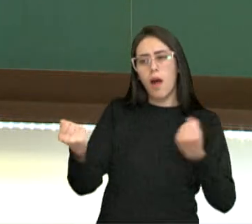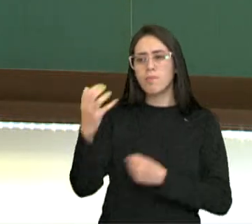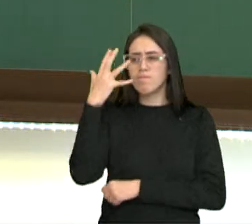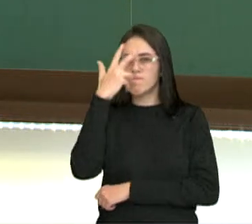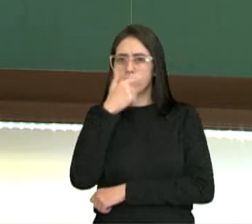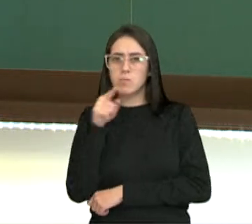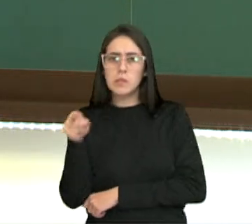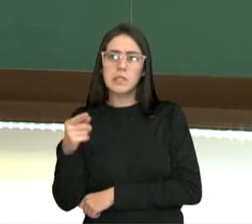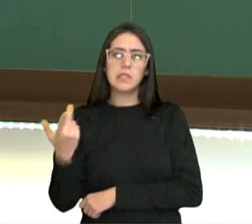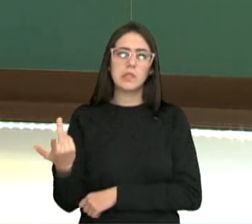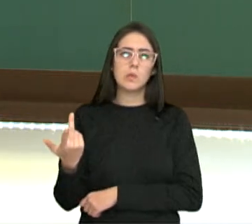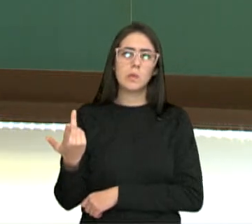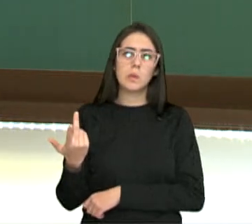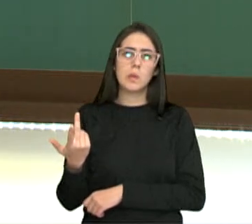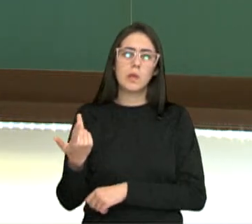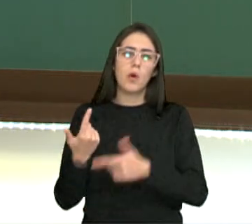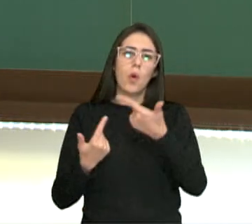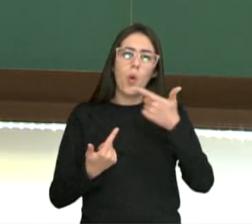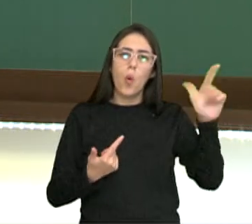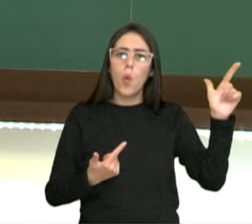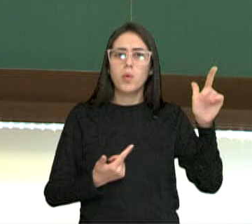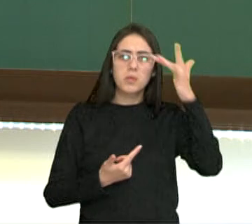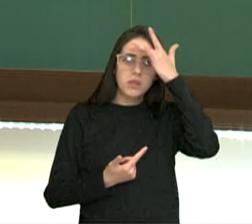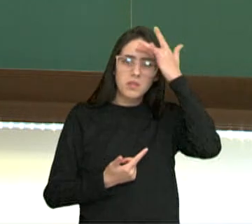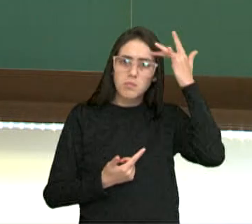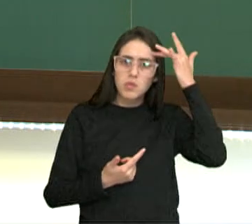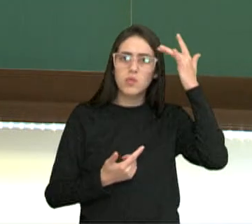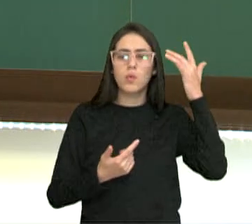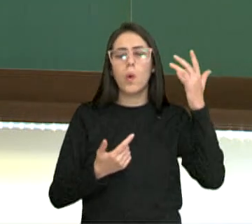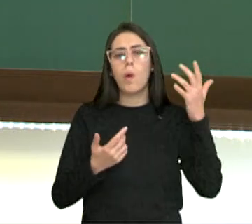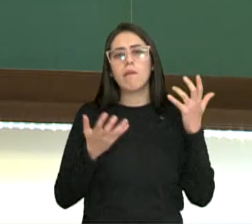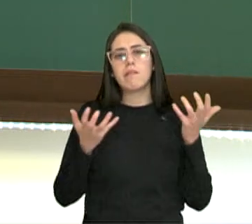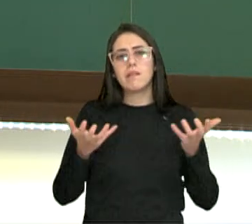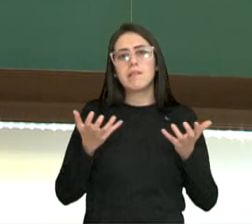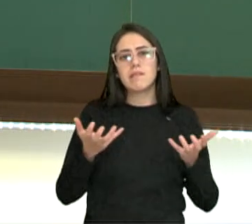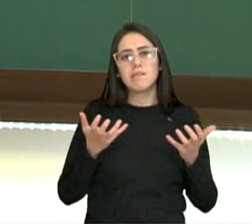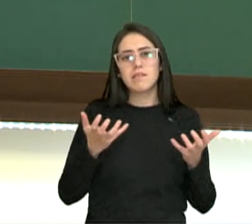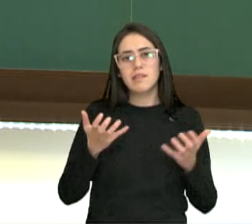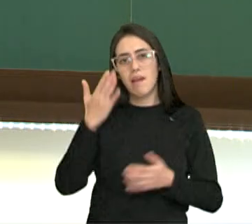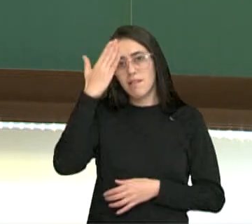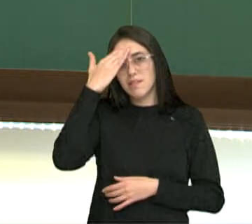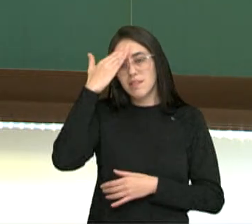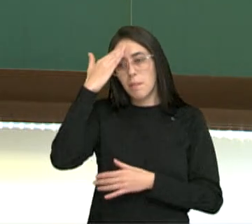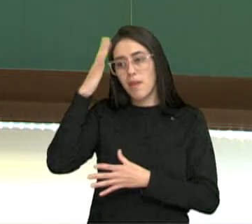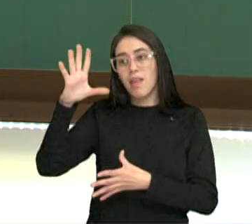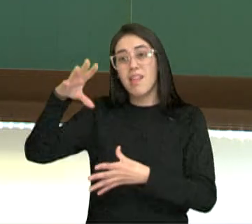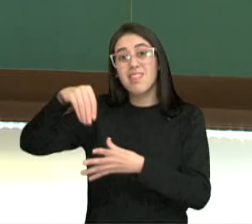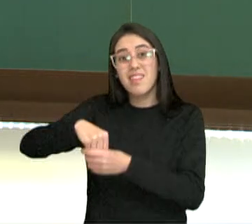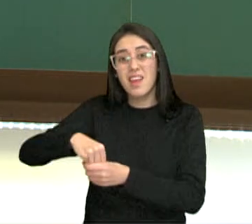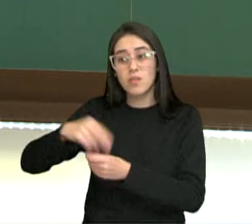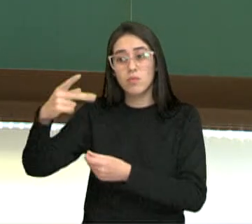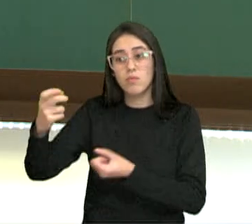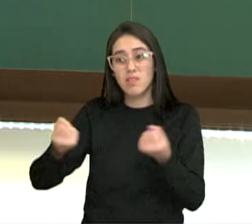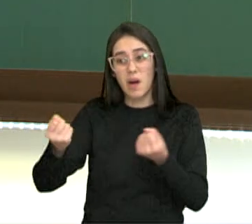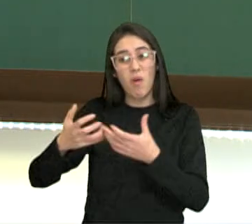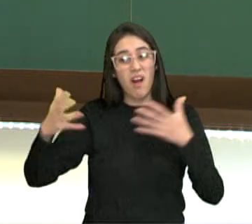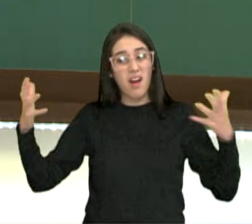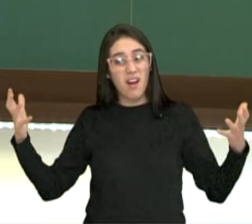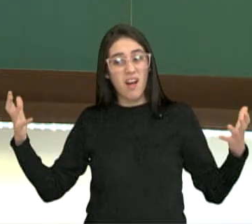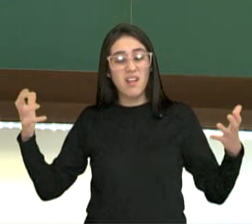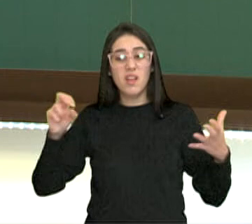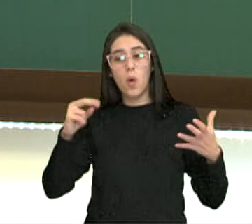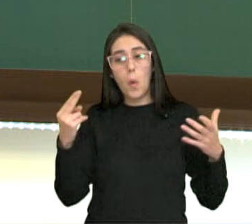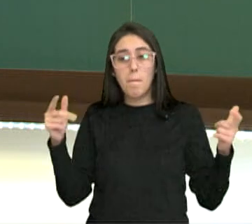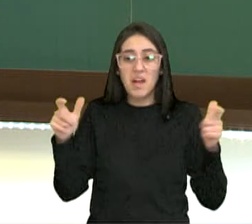beleza, outros vão observar características associadas ao espaço interior desse carro e